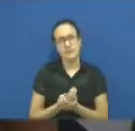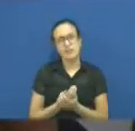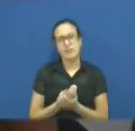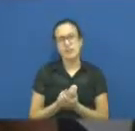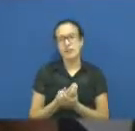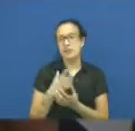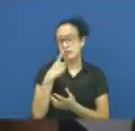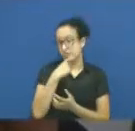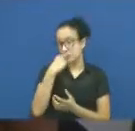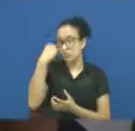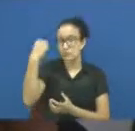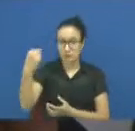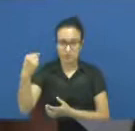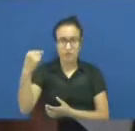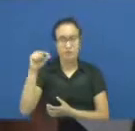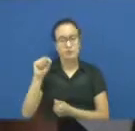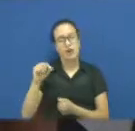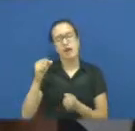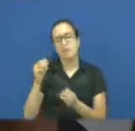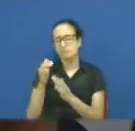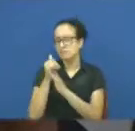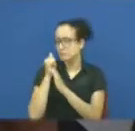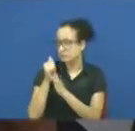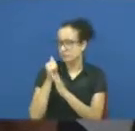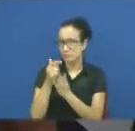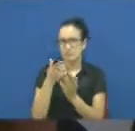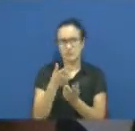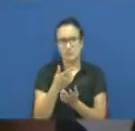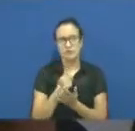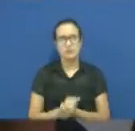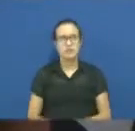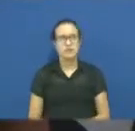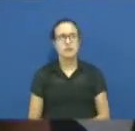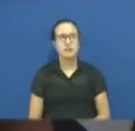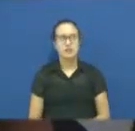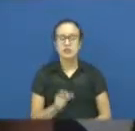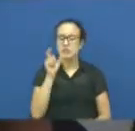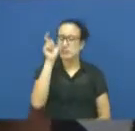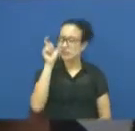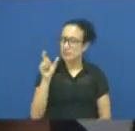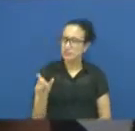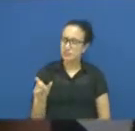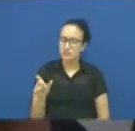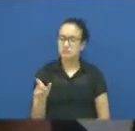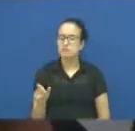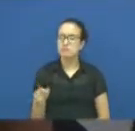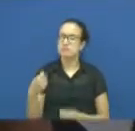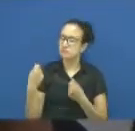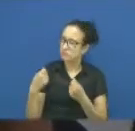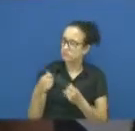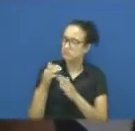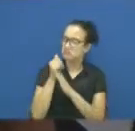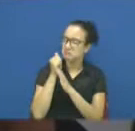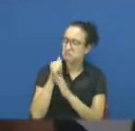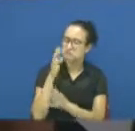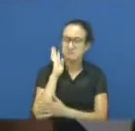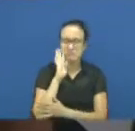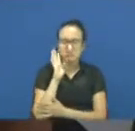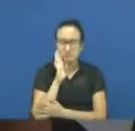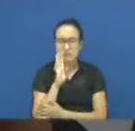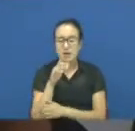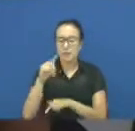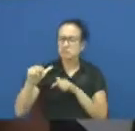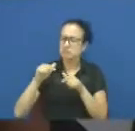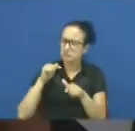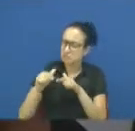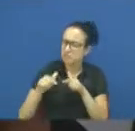assim escolhida para fazer essa propositura de uma pessoa que merece muito pelos trabalhos